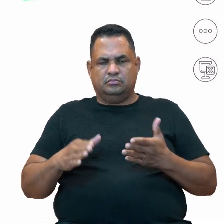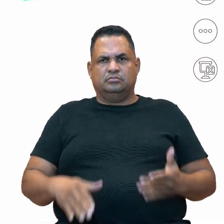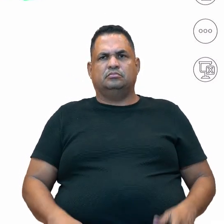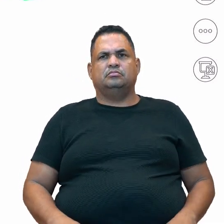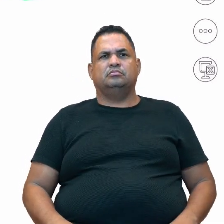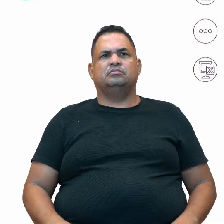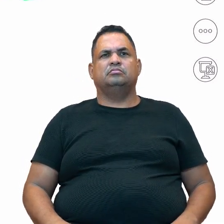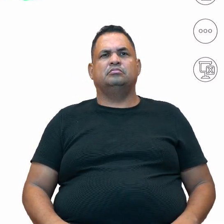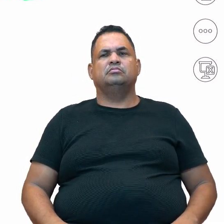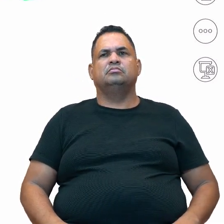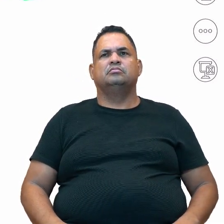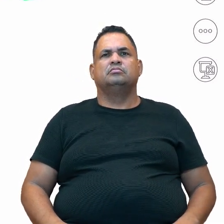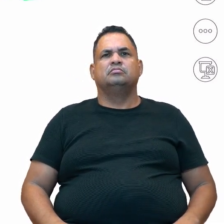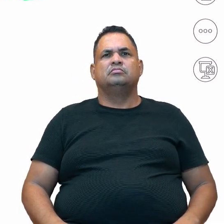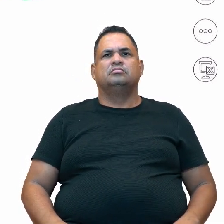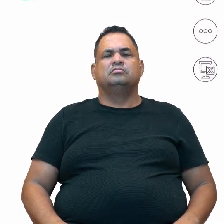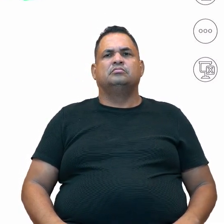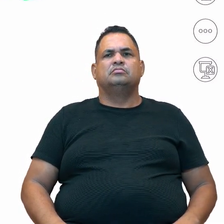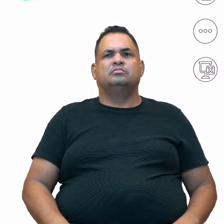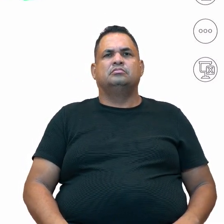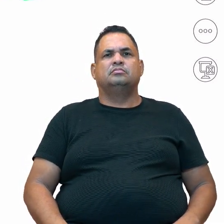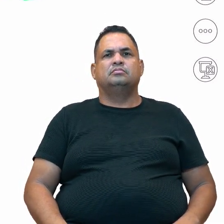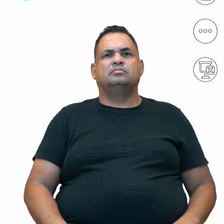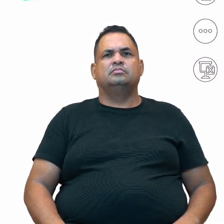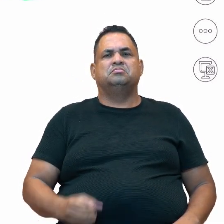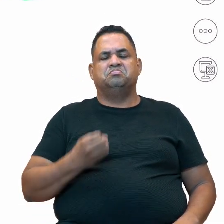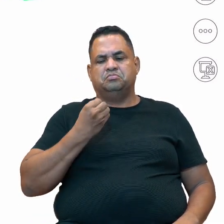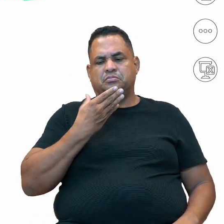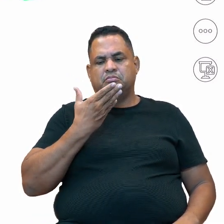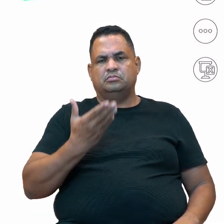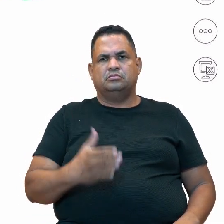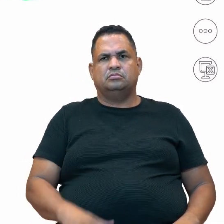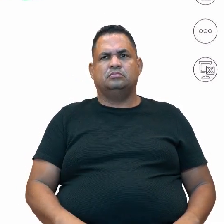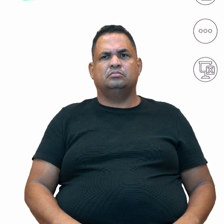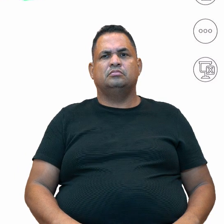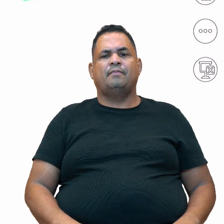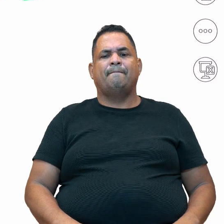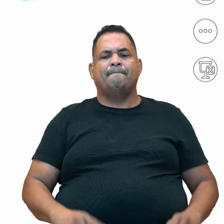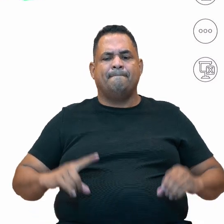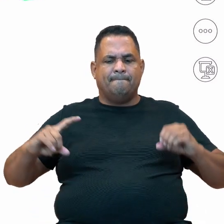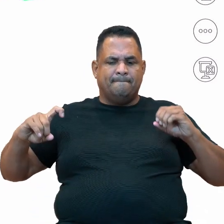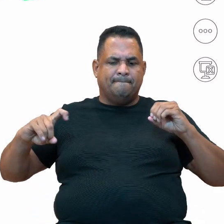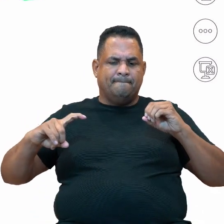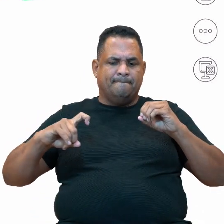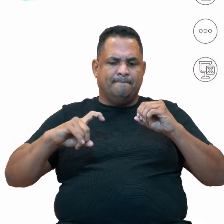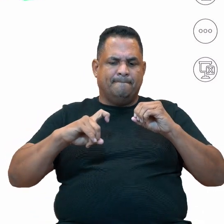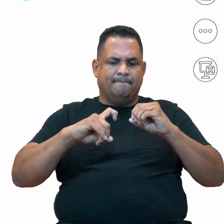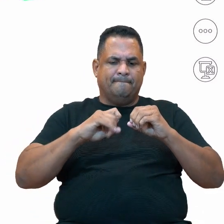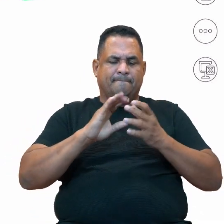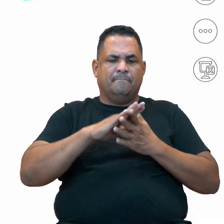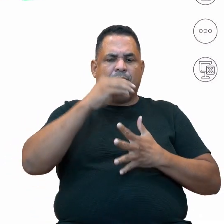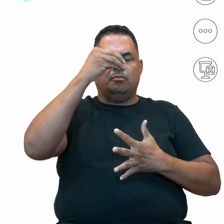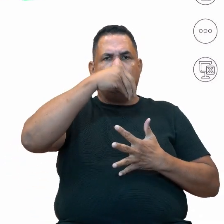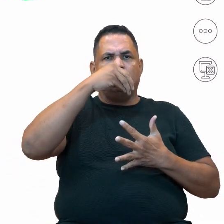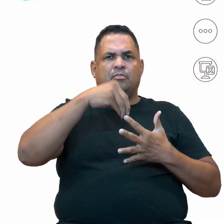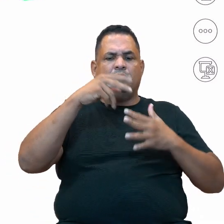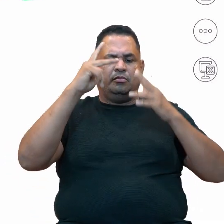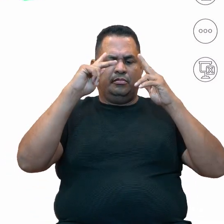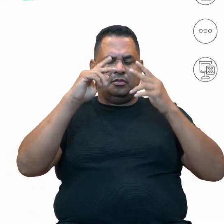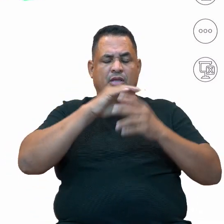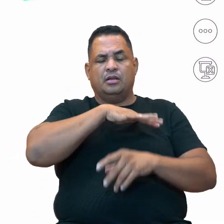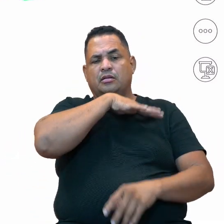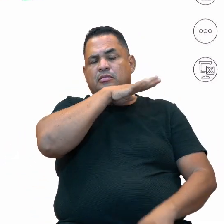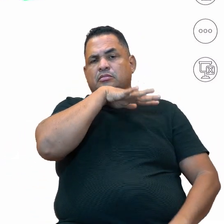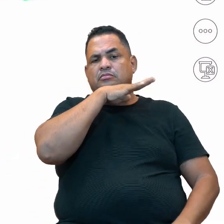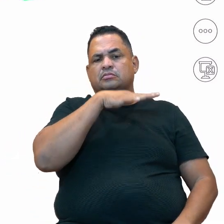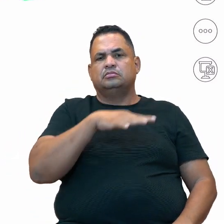ser fecundado por um espermatozoide. Tudo bem? Então, o espermatozoide é ovócito na espécie animal,